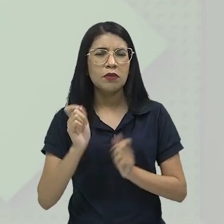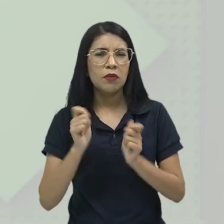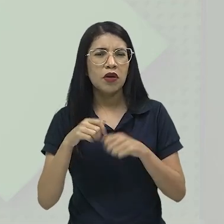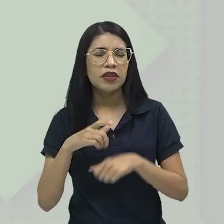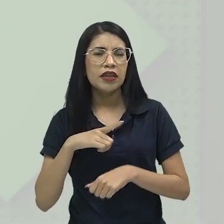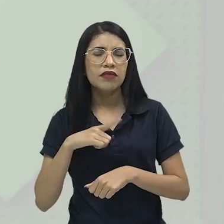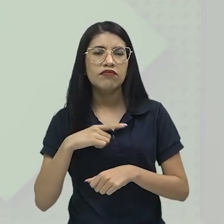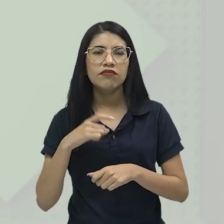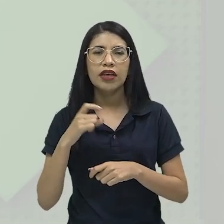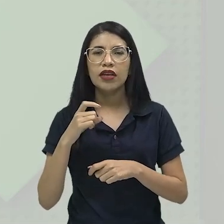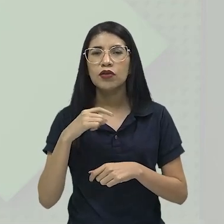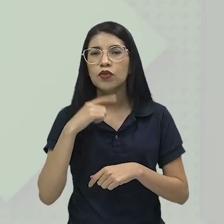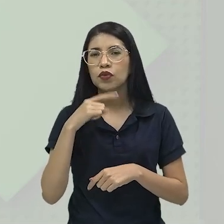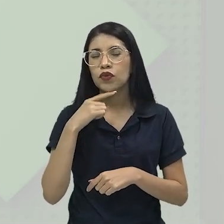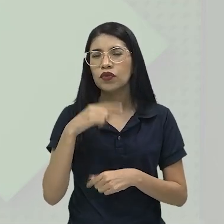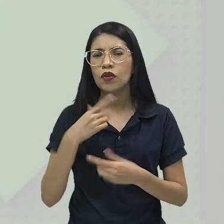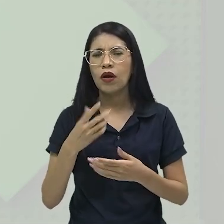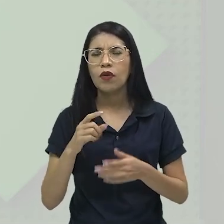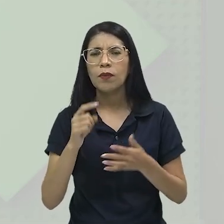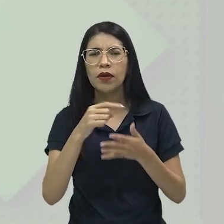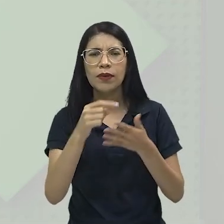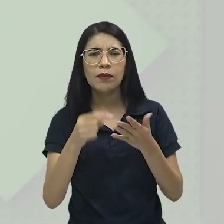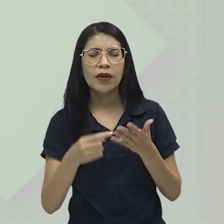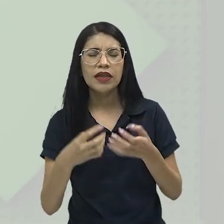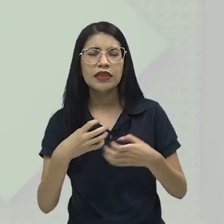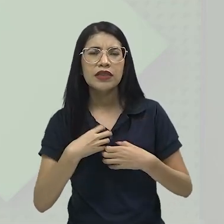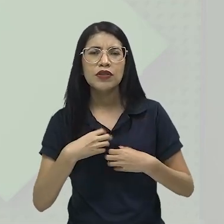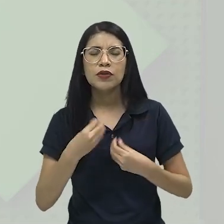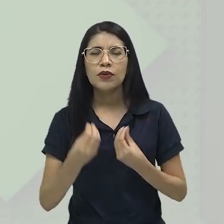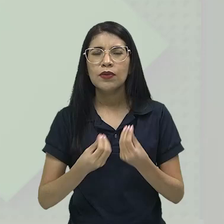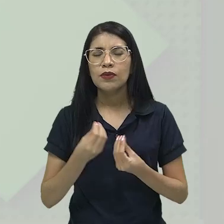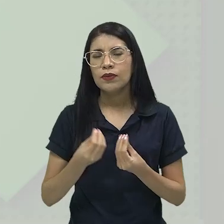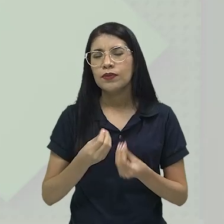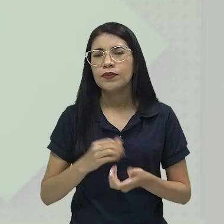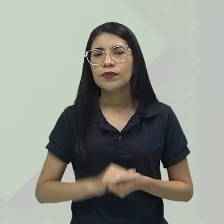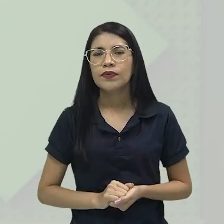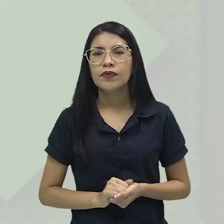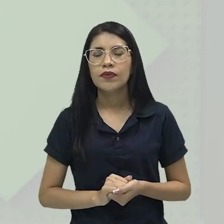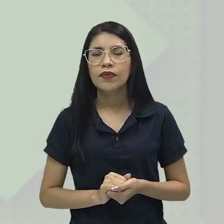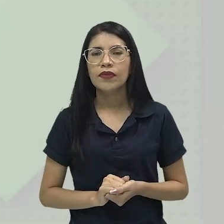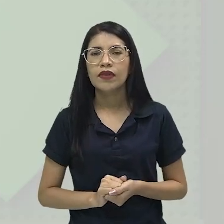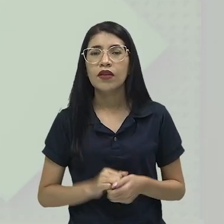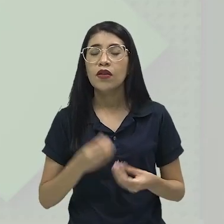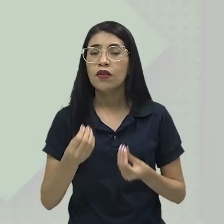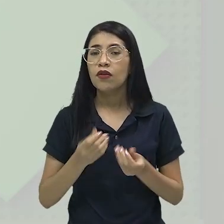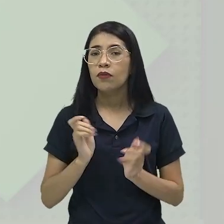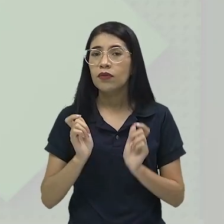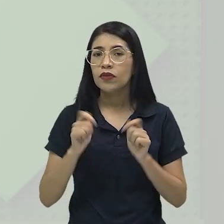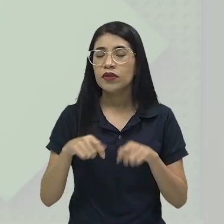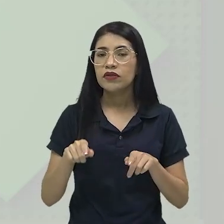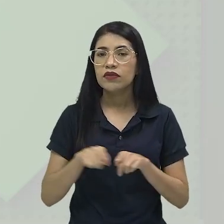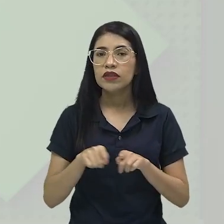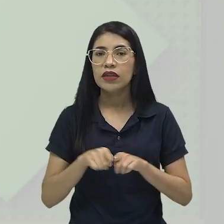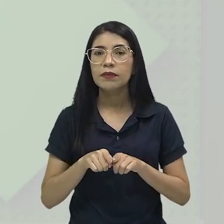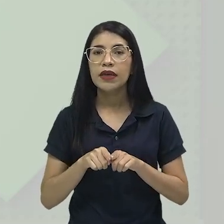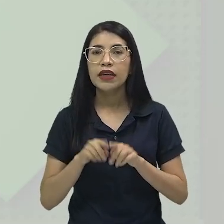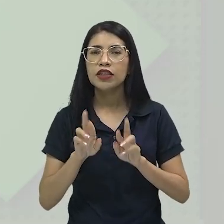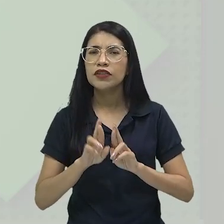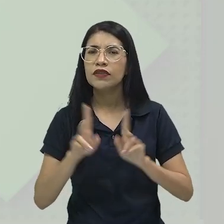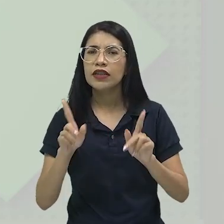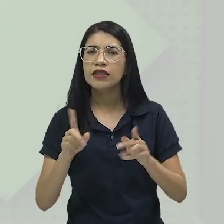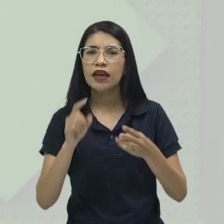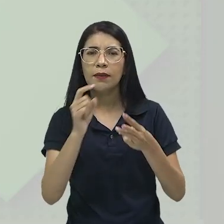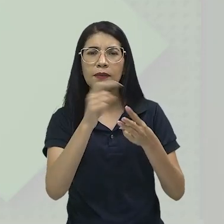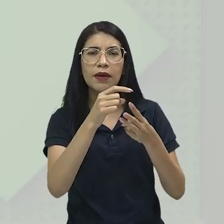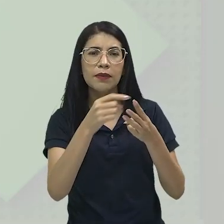o sintoma da dengue, da chikungunya, da zika, Como que a gente pode aí discernir entre